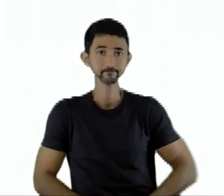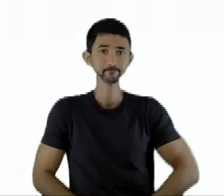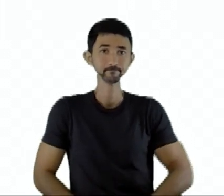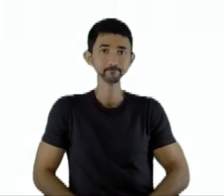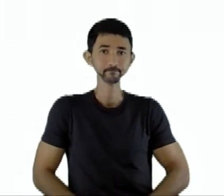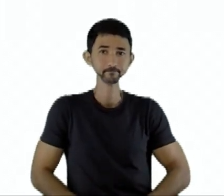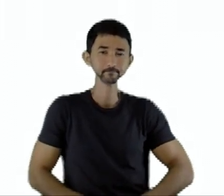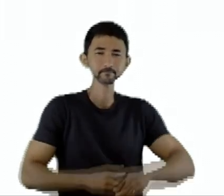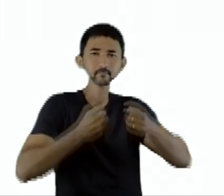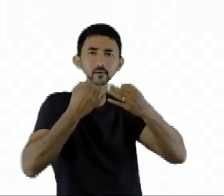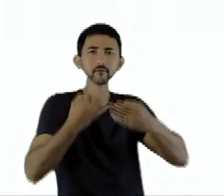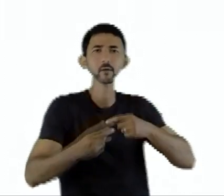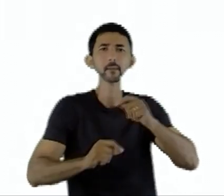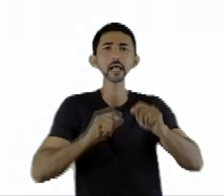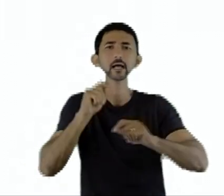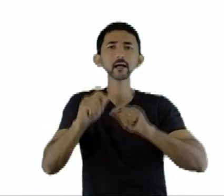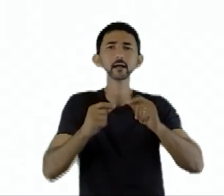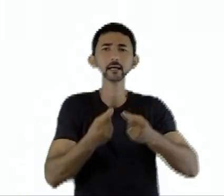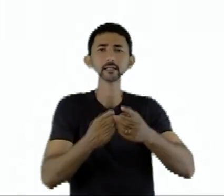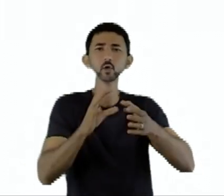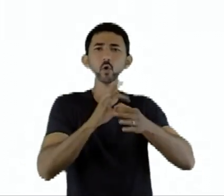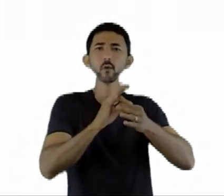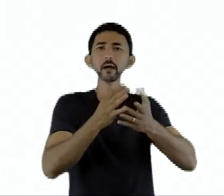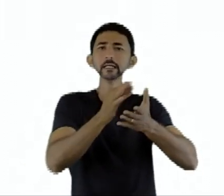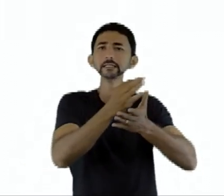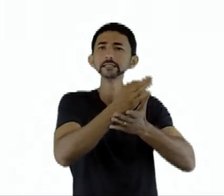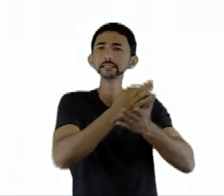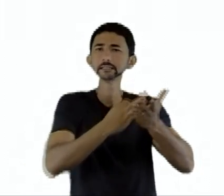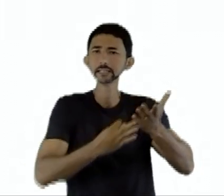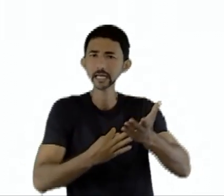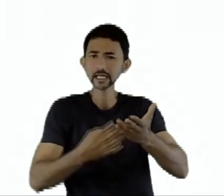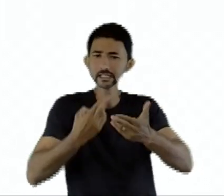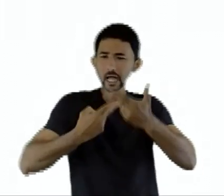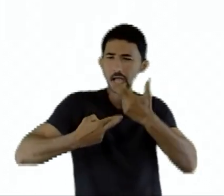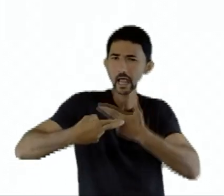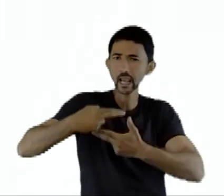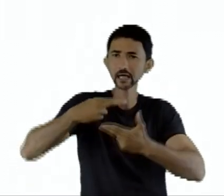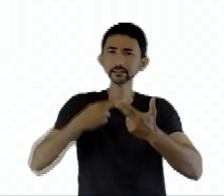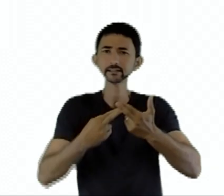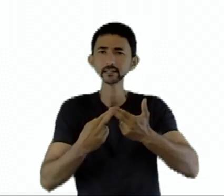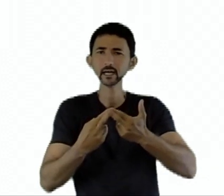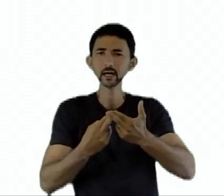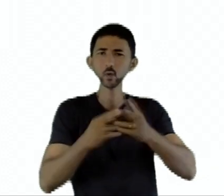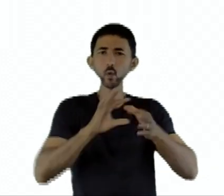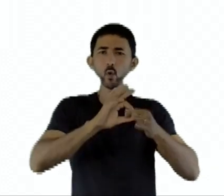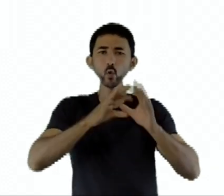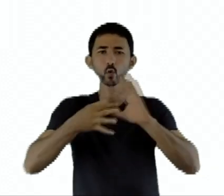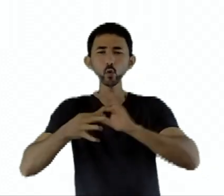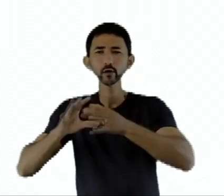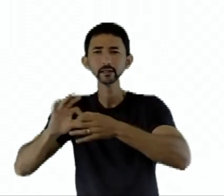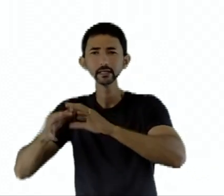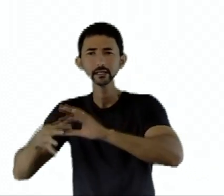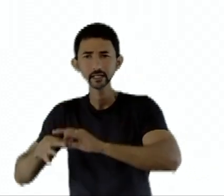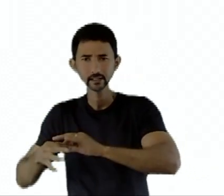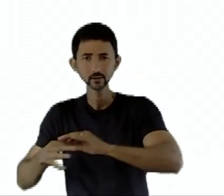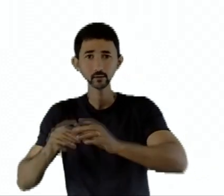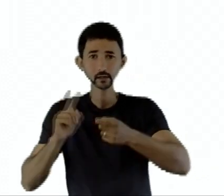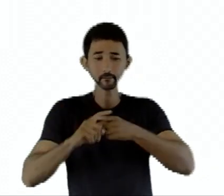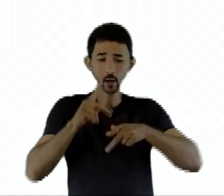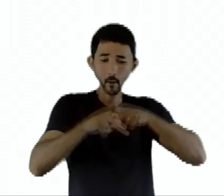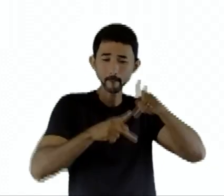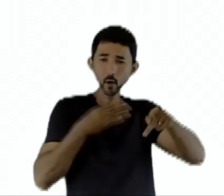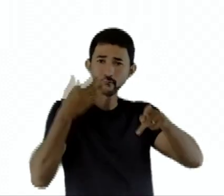Nós estamos falando de um texto manter relações com o contexto e com o público.